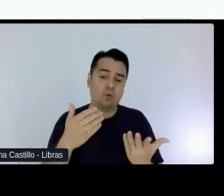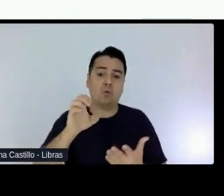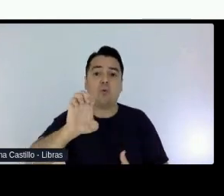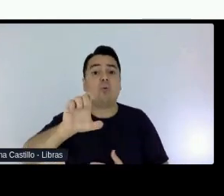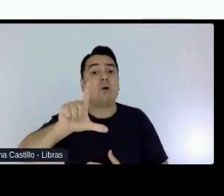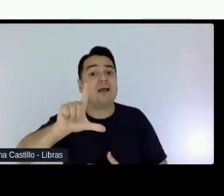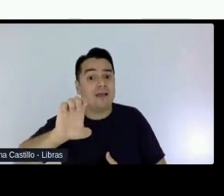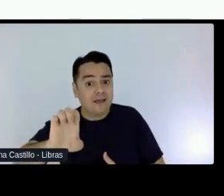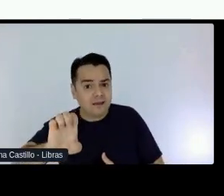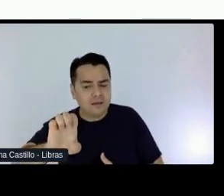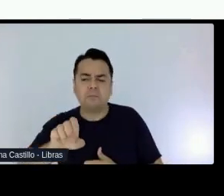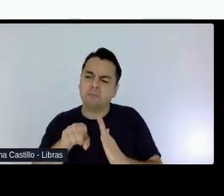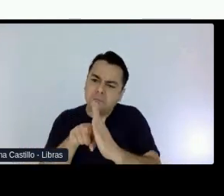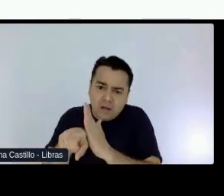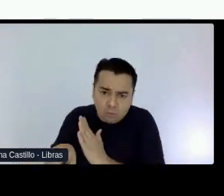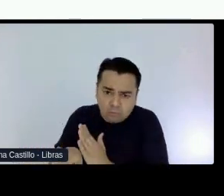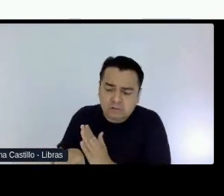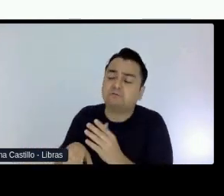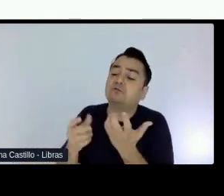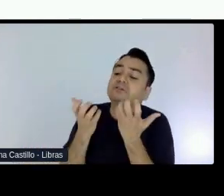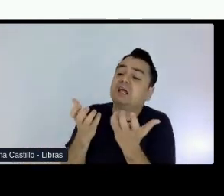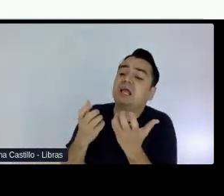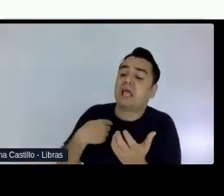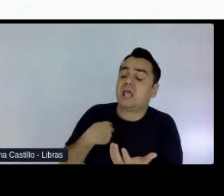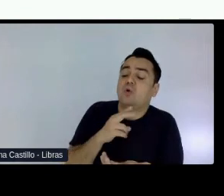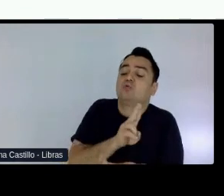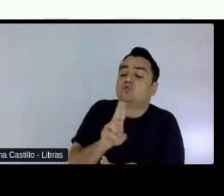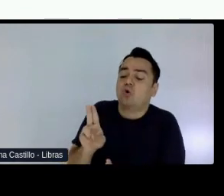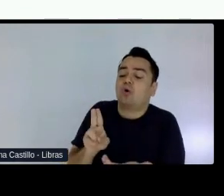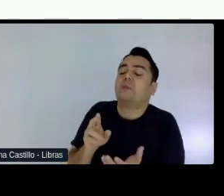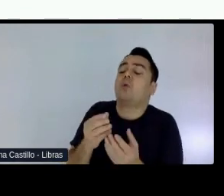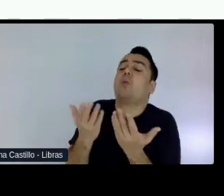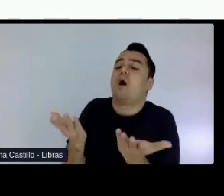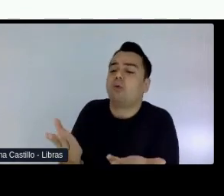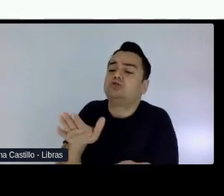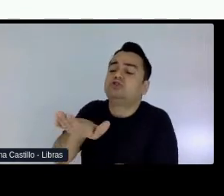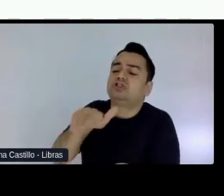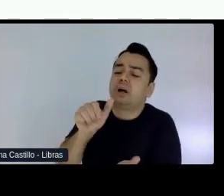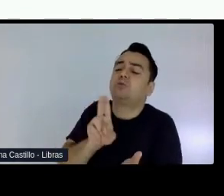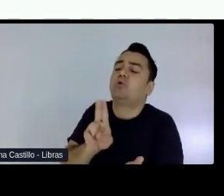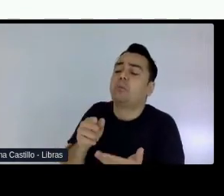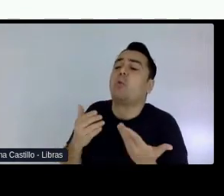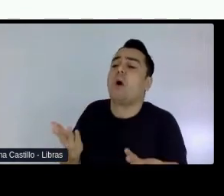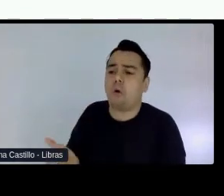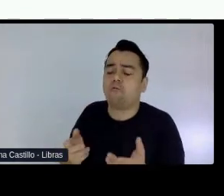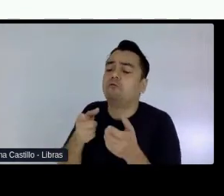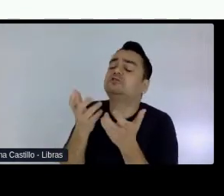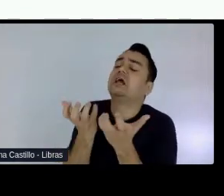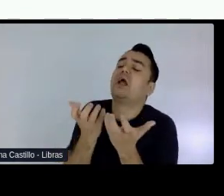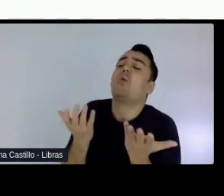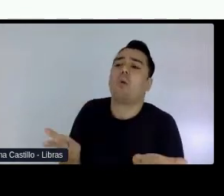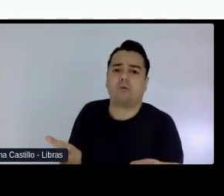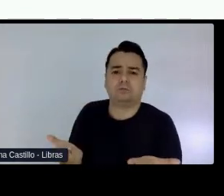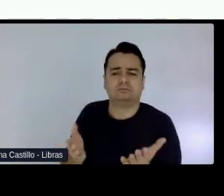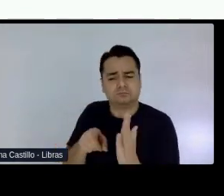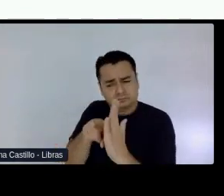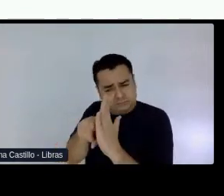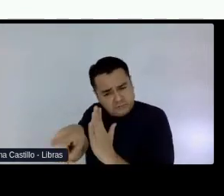Pergunte. Isso é extremamente importante para que a gente possa ter times cada vez mais